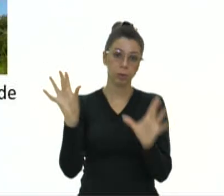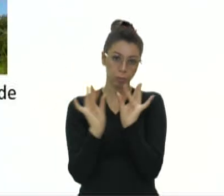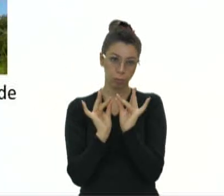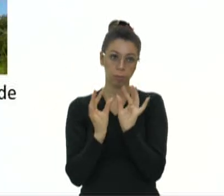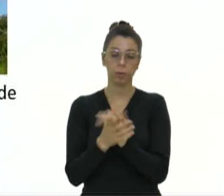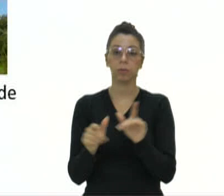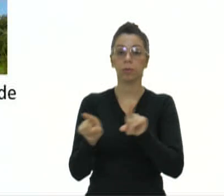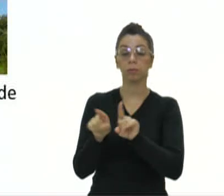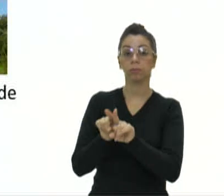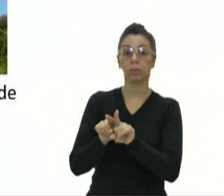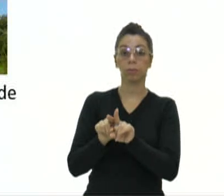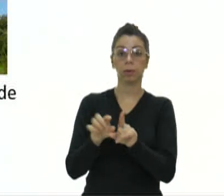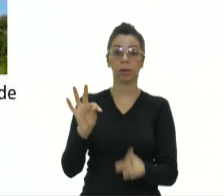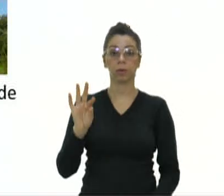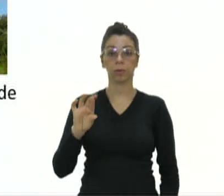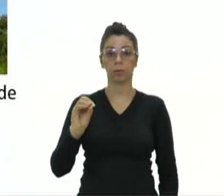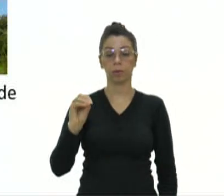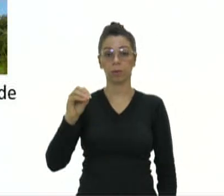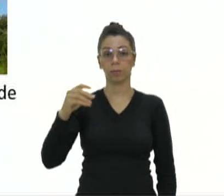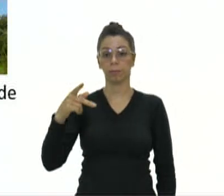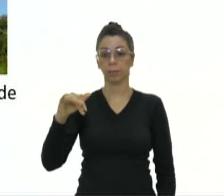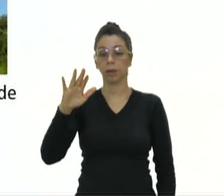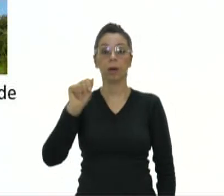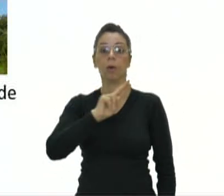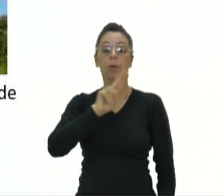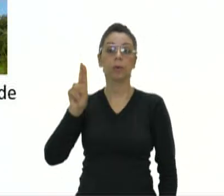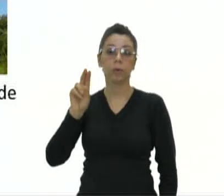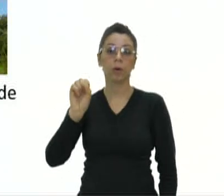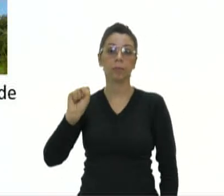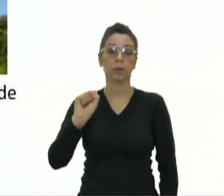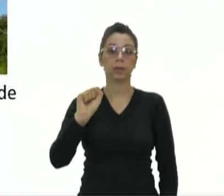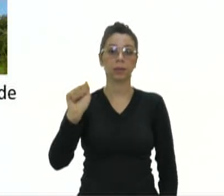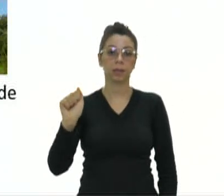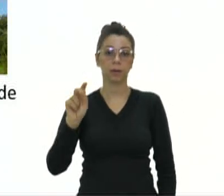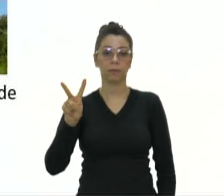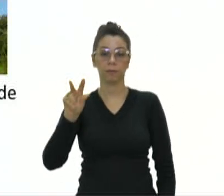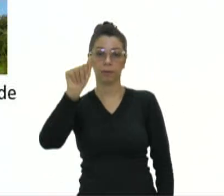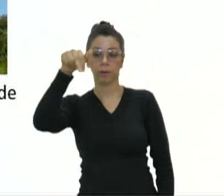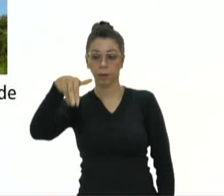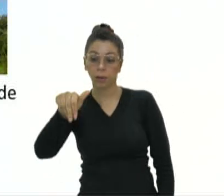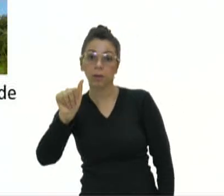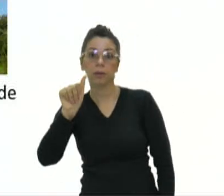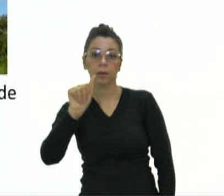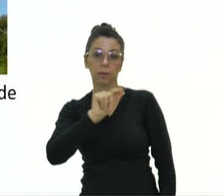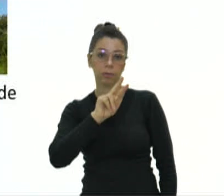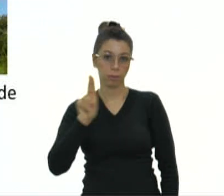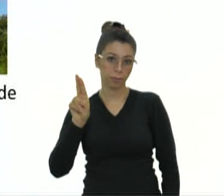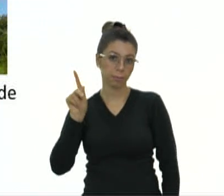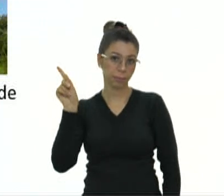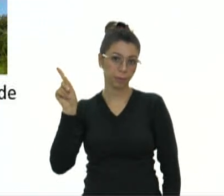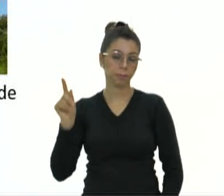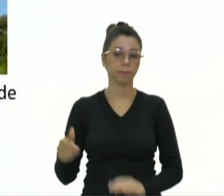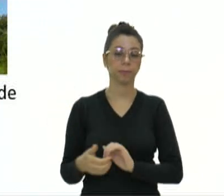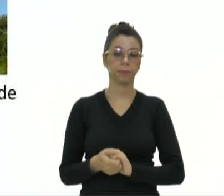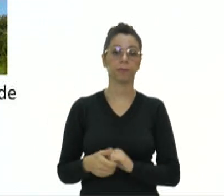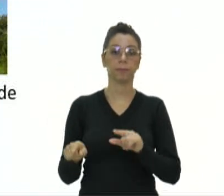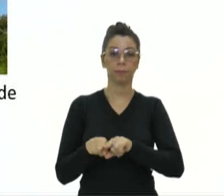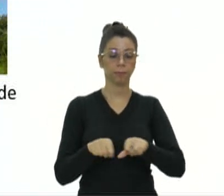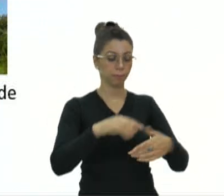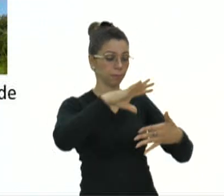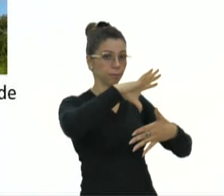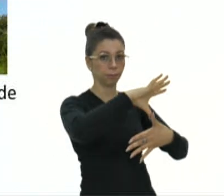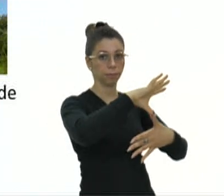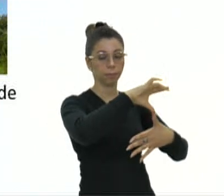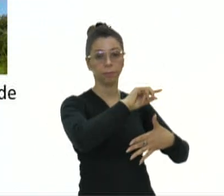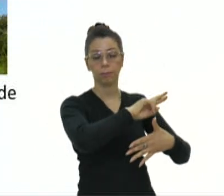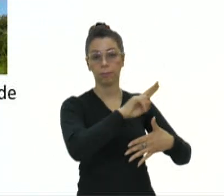região tropical, aqui vai aparecer como nome savana, na região da América aparece,